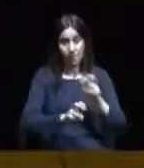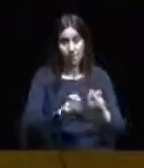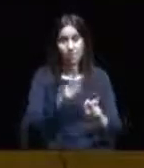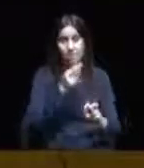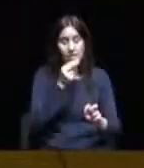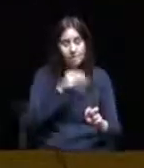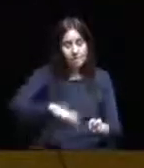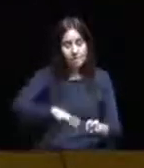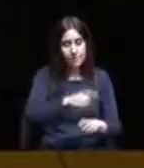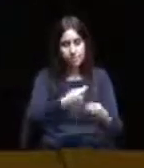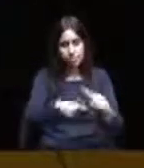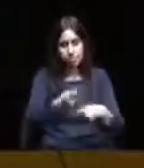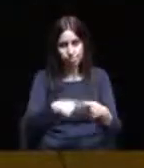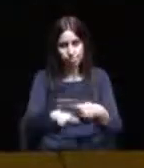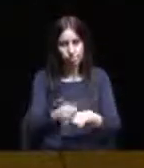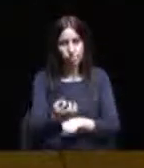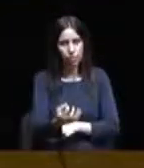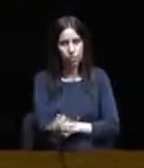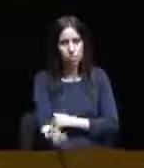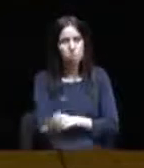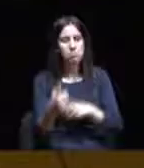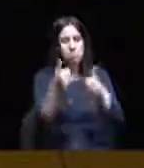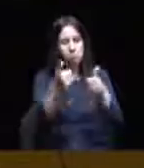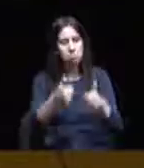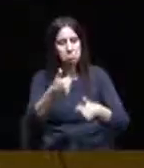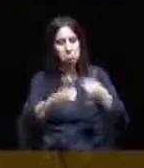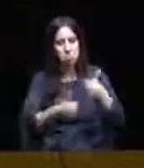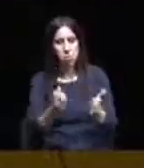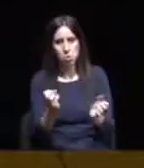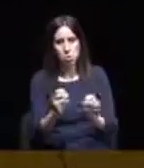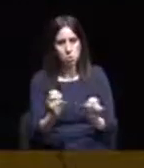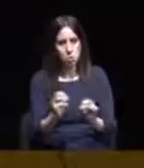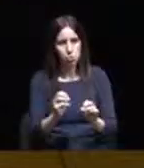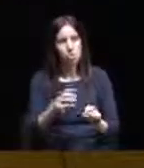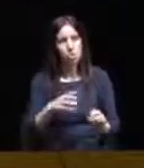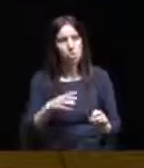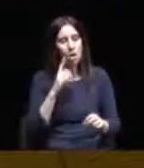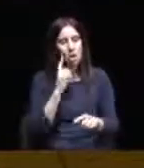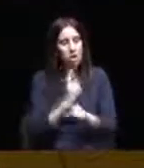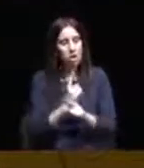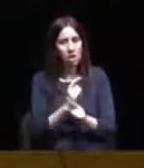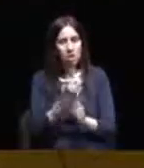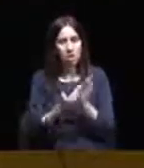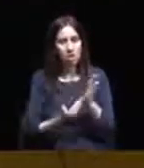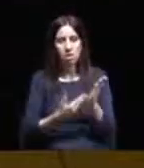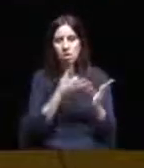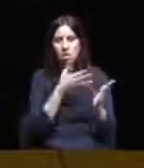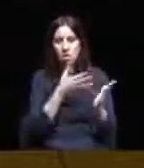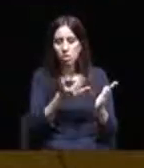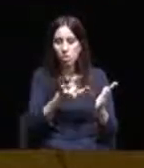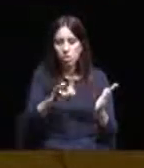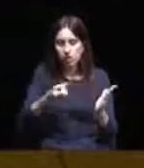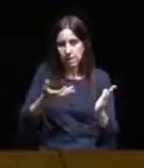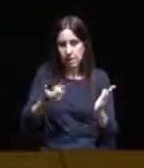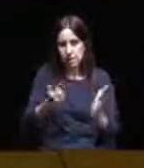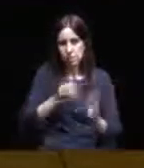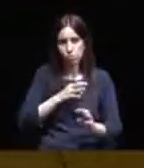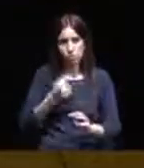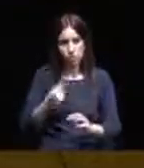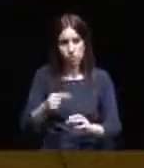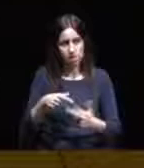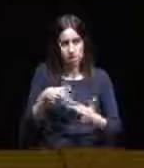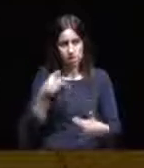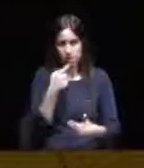Feira Popular, cujas astas públicas ficaram desertas, importa recuperar uma declaração de 2015 do Sr. Presidente da